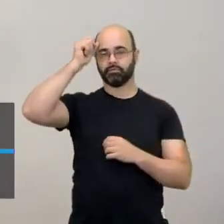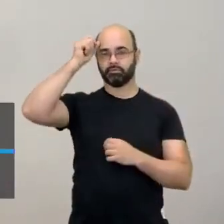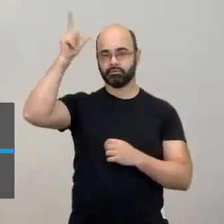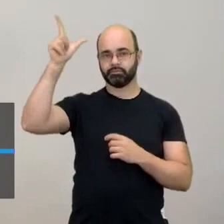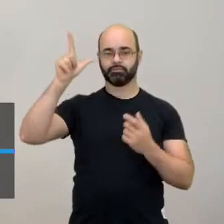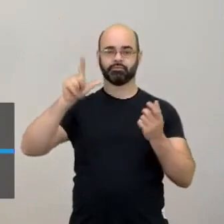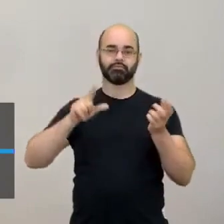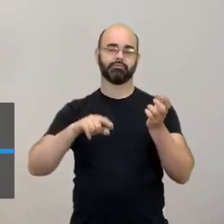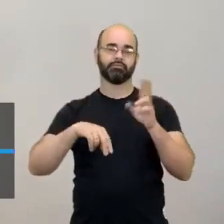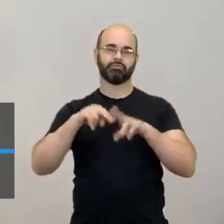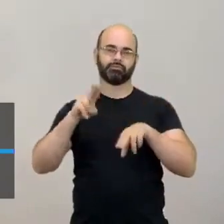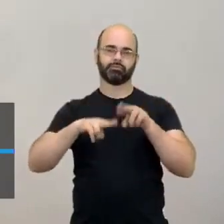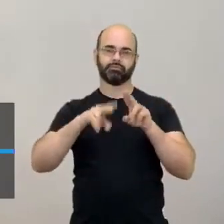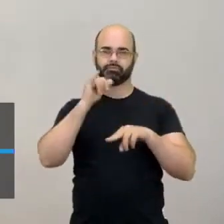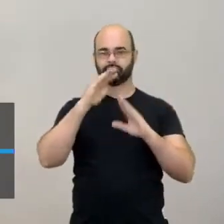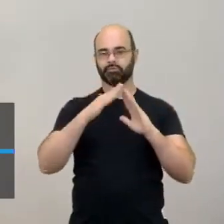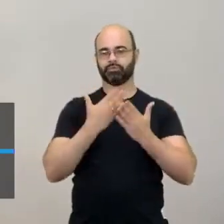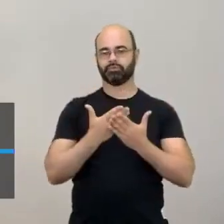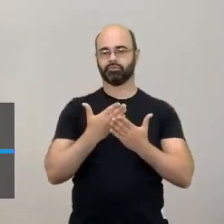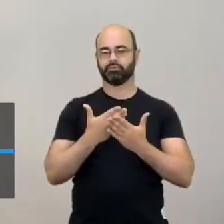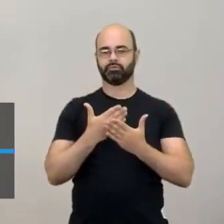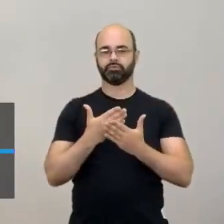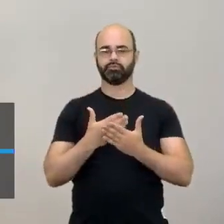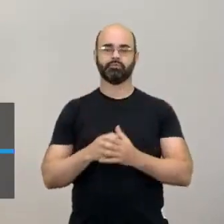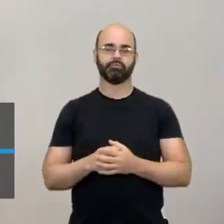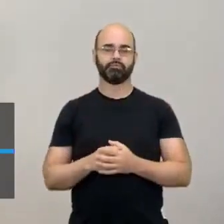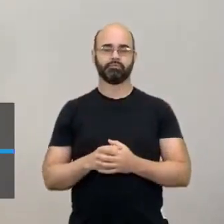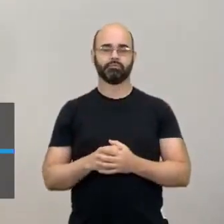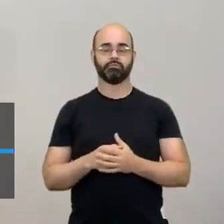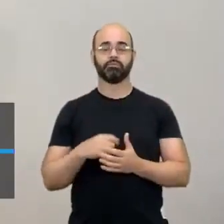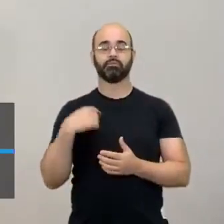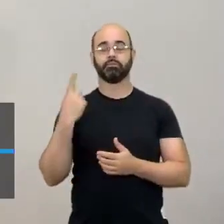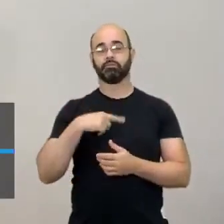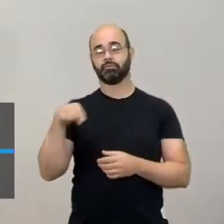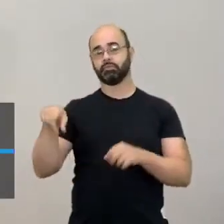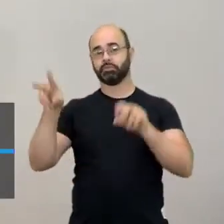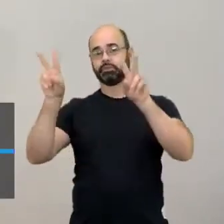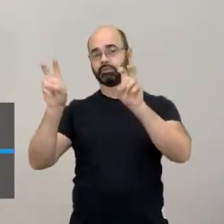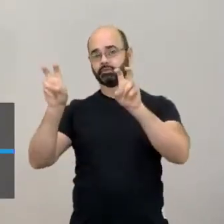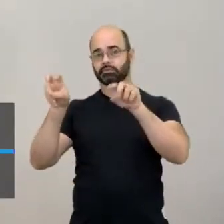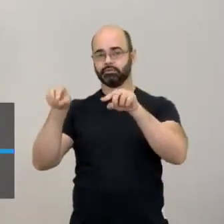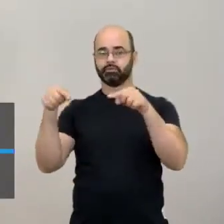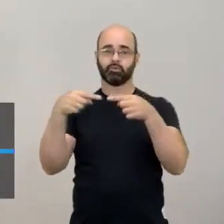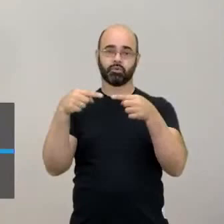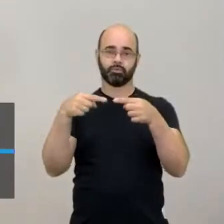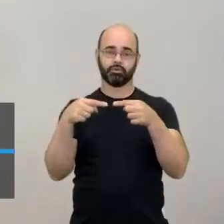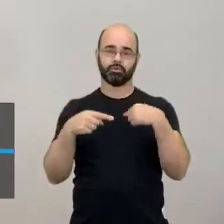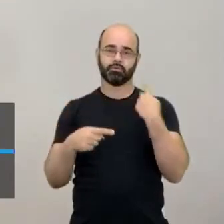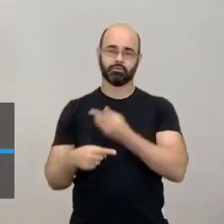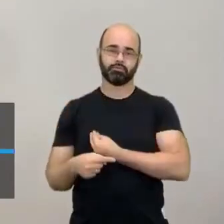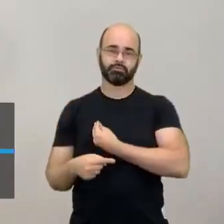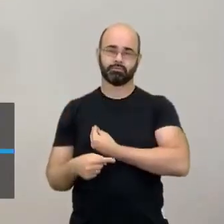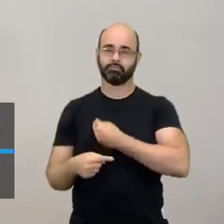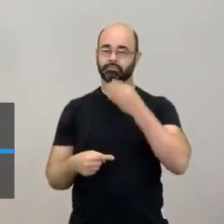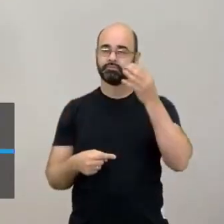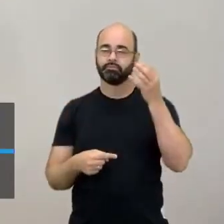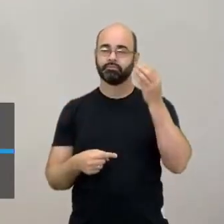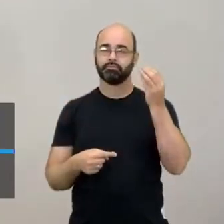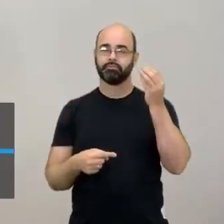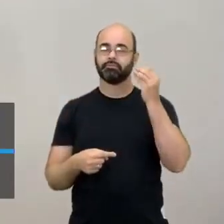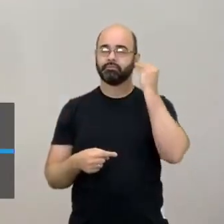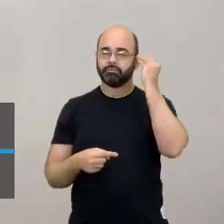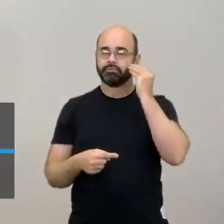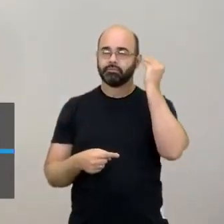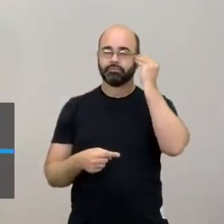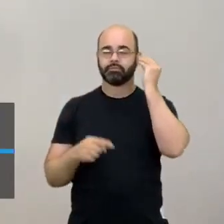da escola, né? A gente pode trazer essa apropriação das nossas temáticas, das nossas vivências para a técnica. O momento aqui é